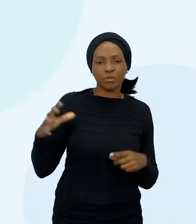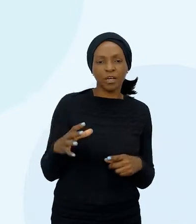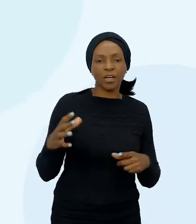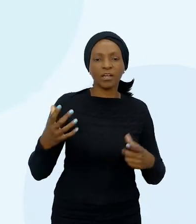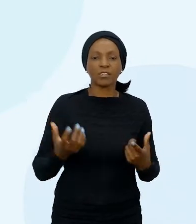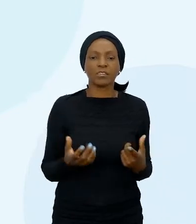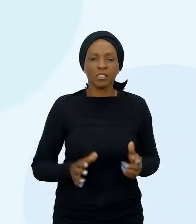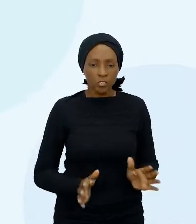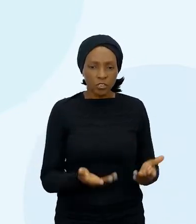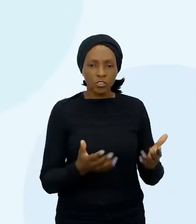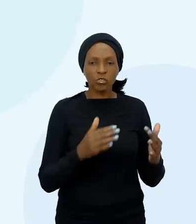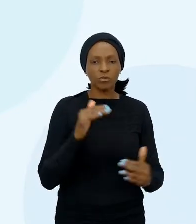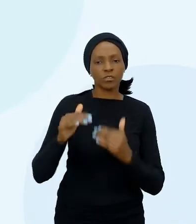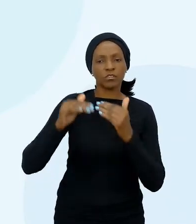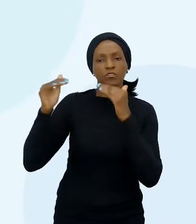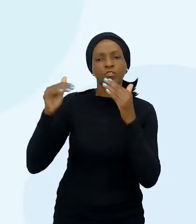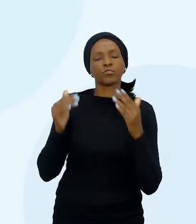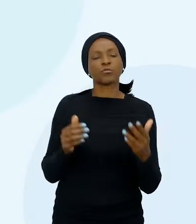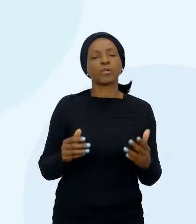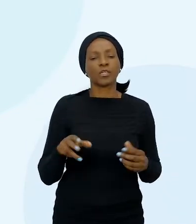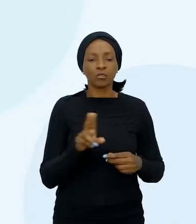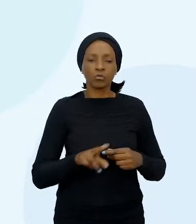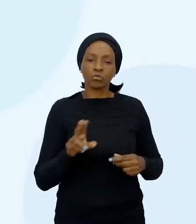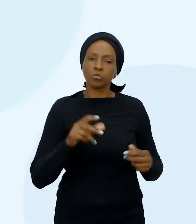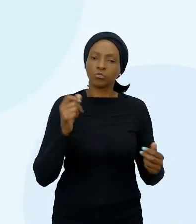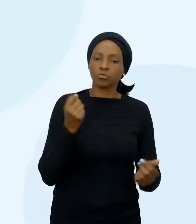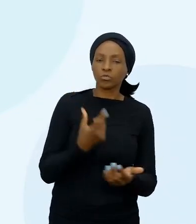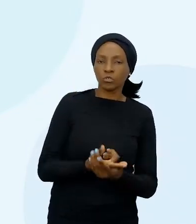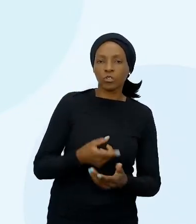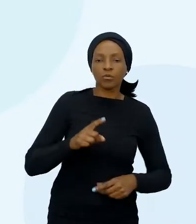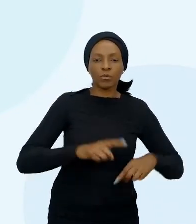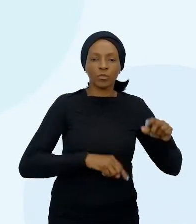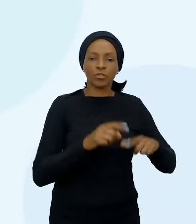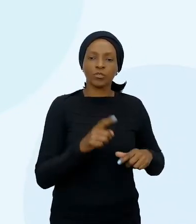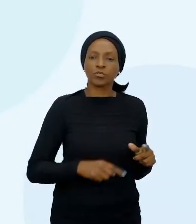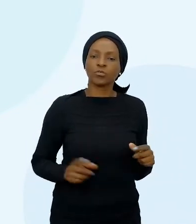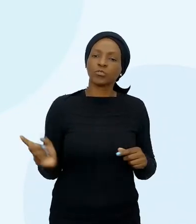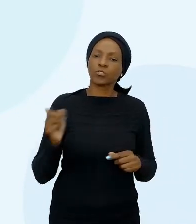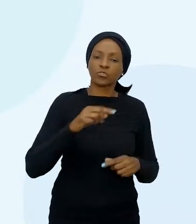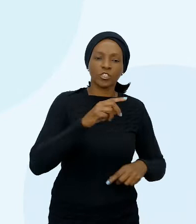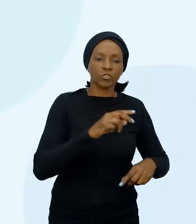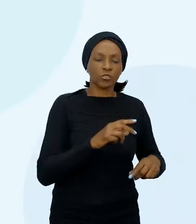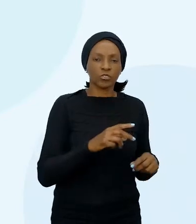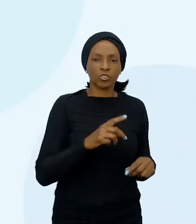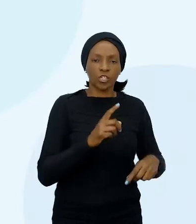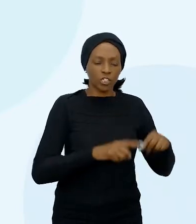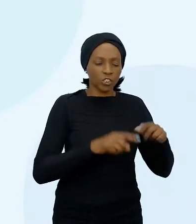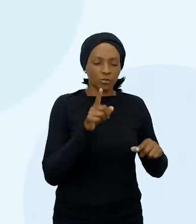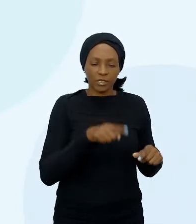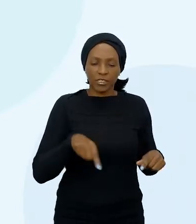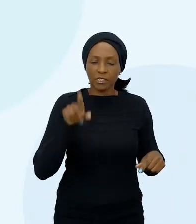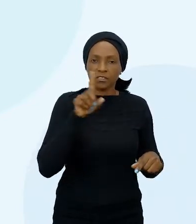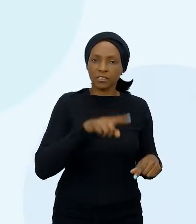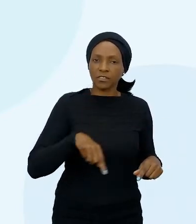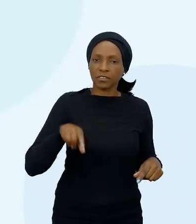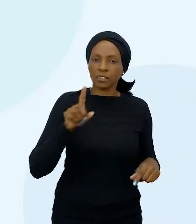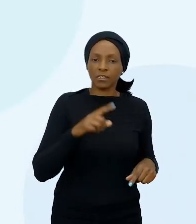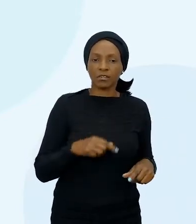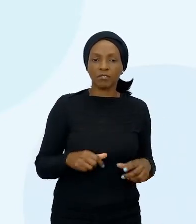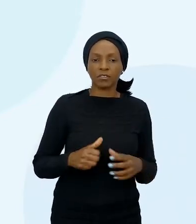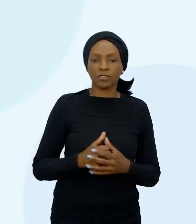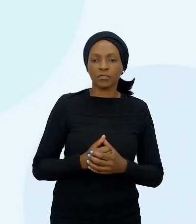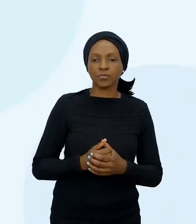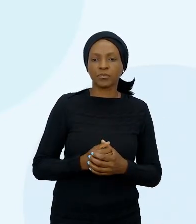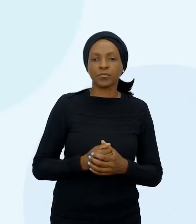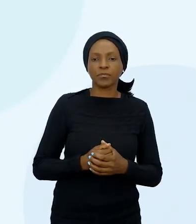desenvolvimento de mercados de produção de consumo de produtos derivados de materiais reciclados e recicláveis. Vocês podem